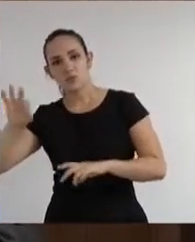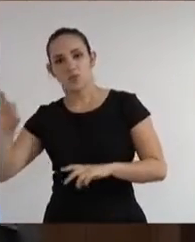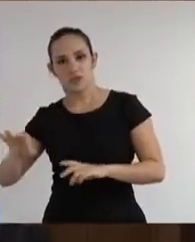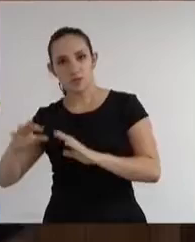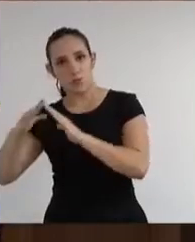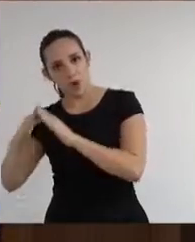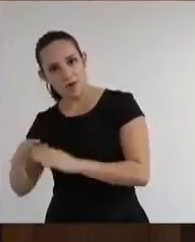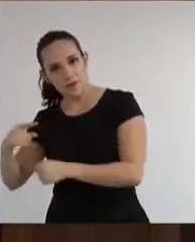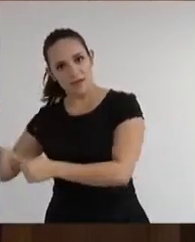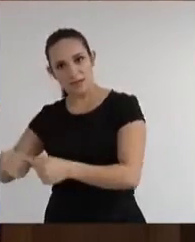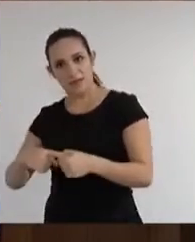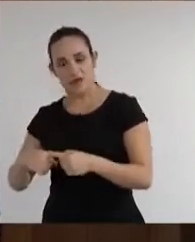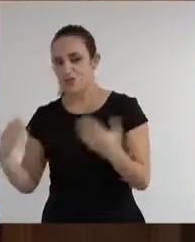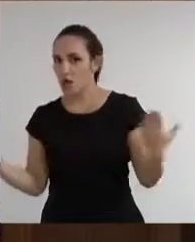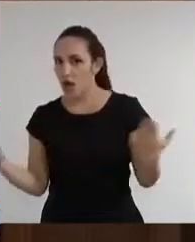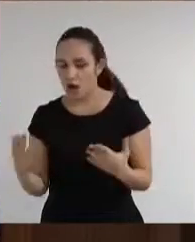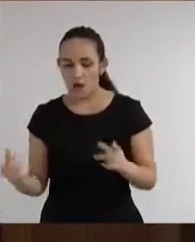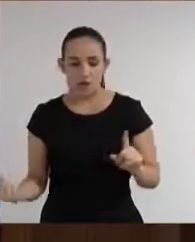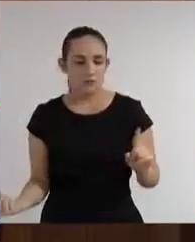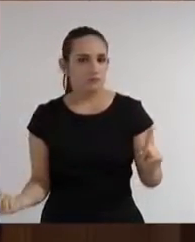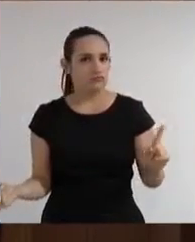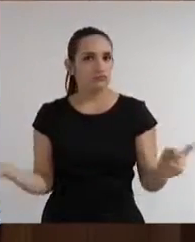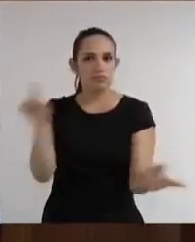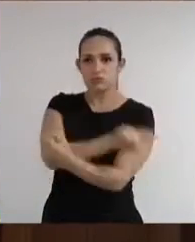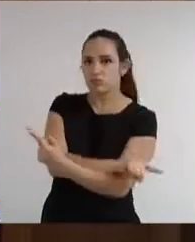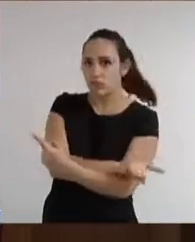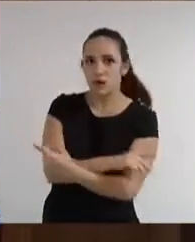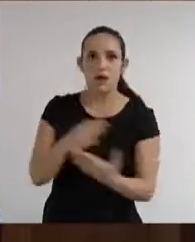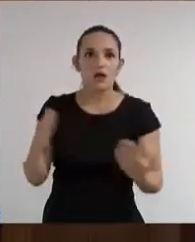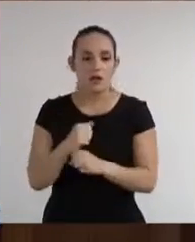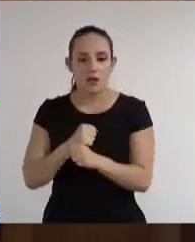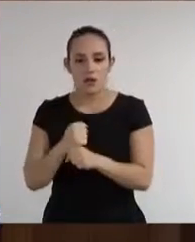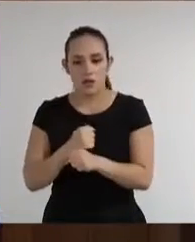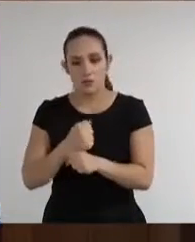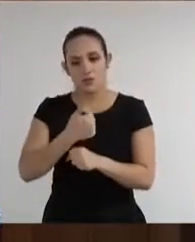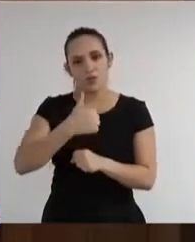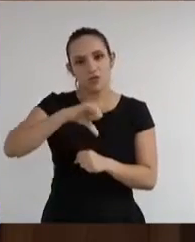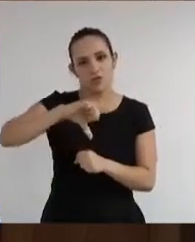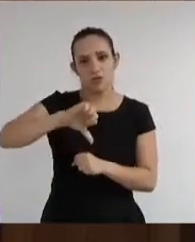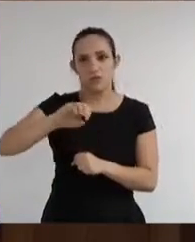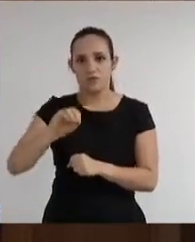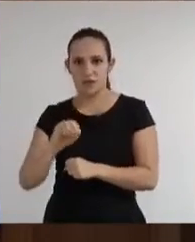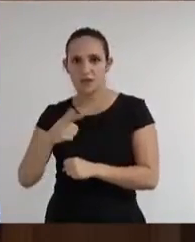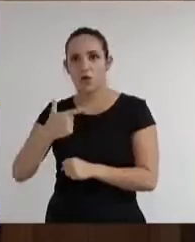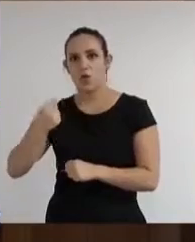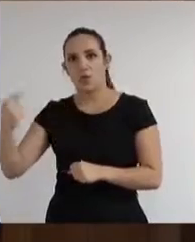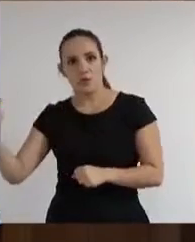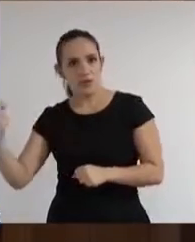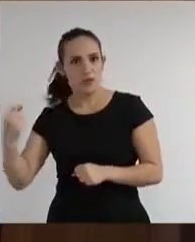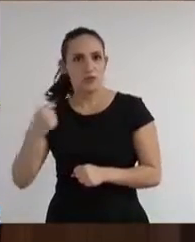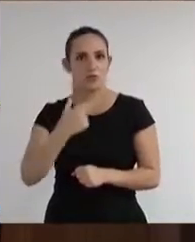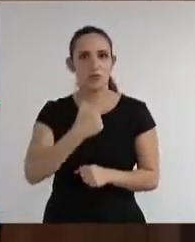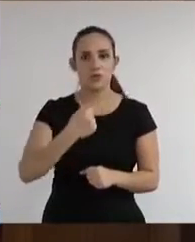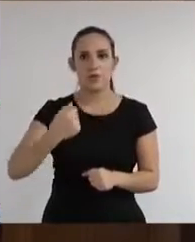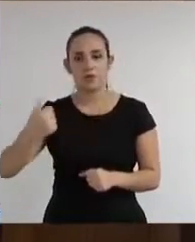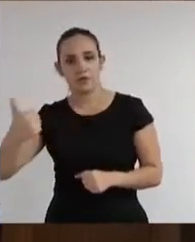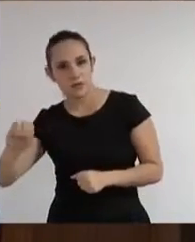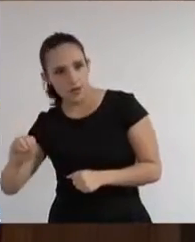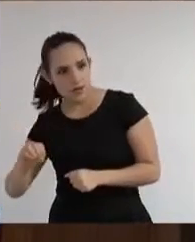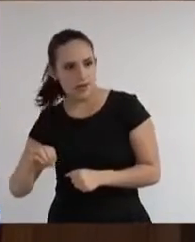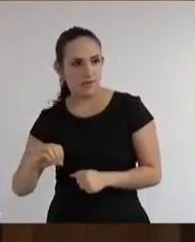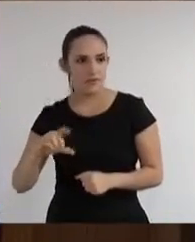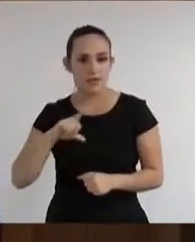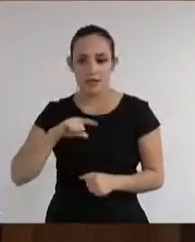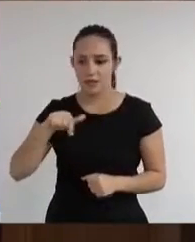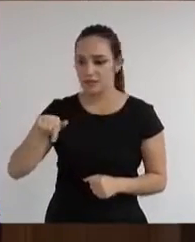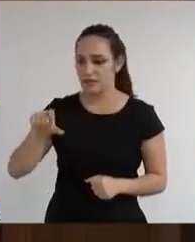urbana. Nos anos 90, 2000, 2010, esse cenário se inverteu. Hoje nós temos aí 72% nas